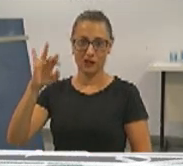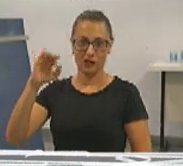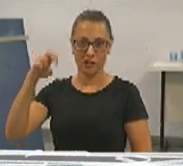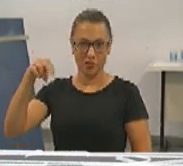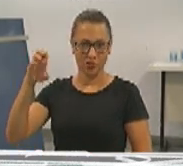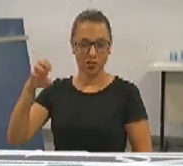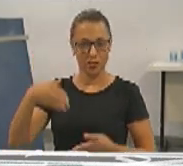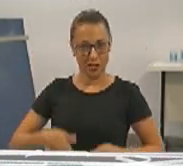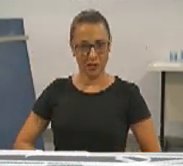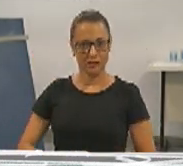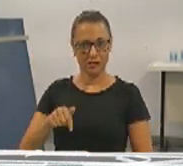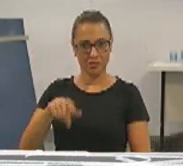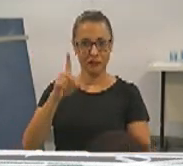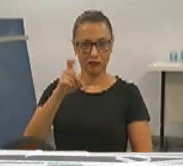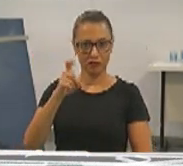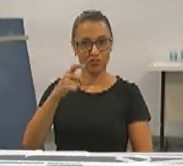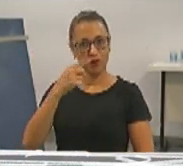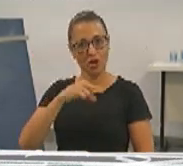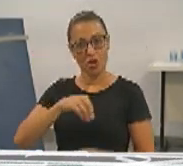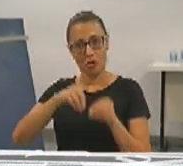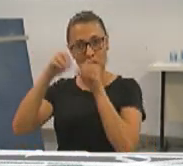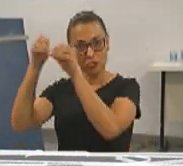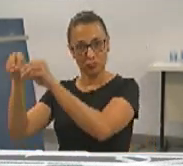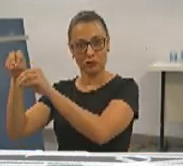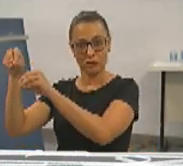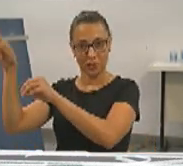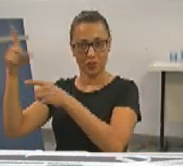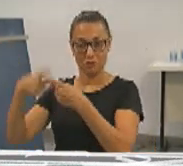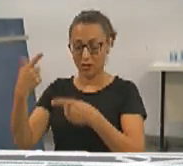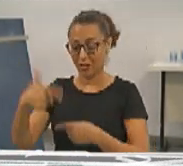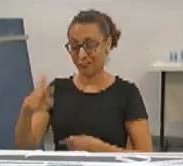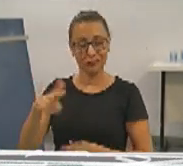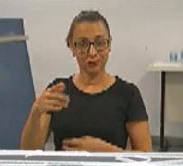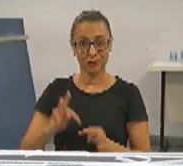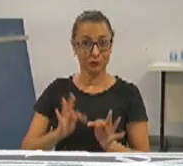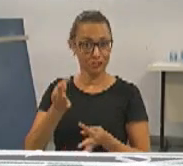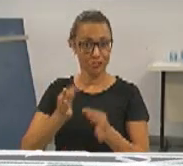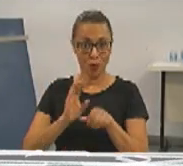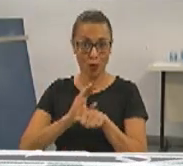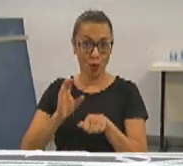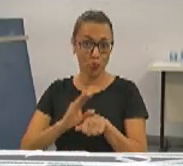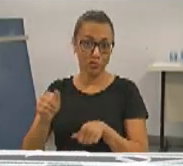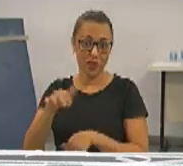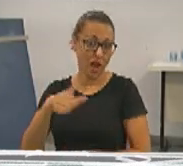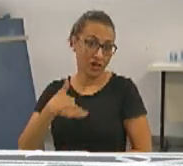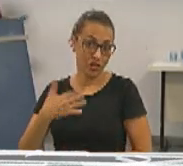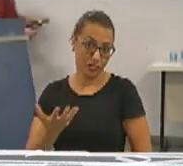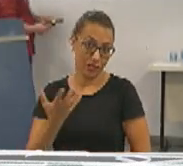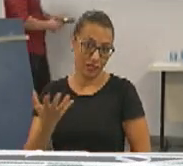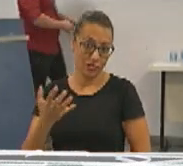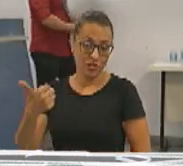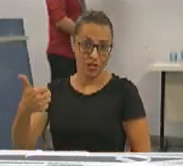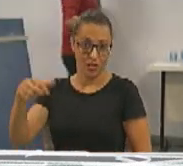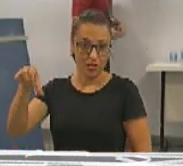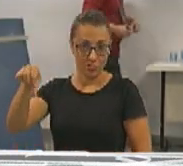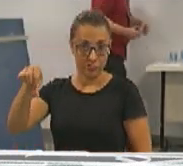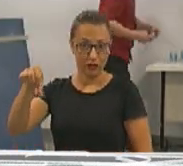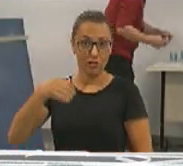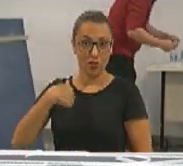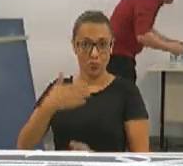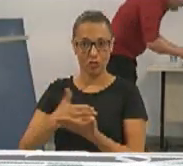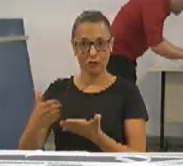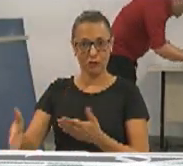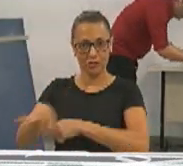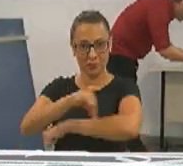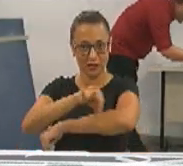Dourados, saí daqui porque não tinha cursos técnicos na área que eu gostaria de cursar. Em 98, fui fazer engenharia